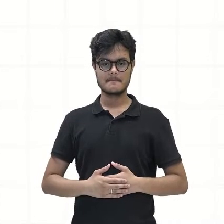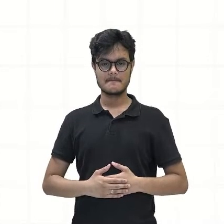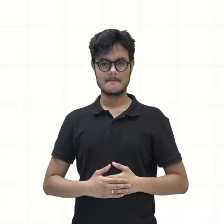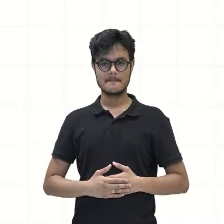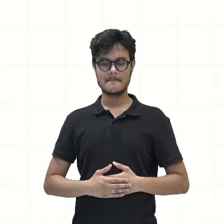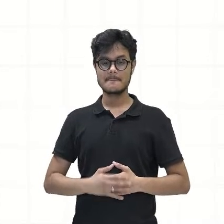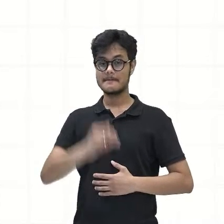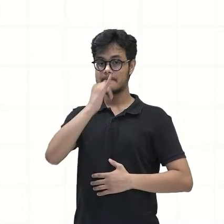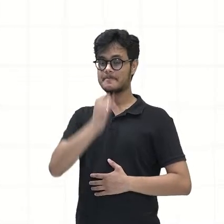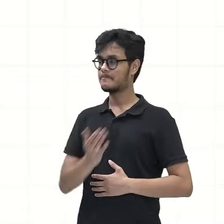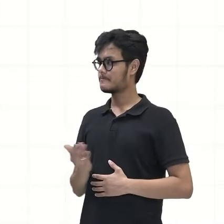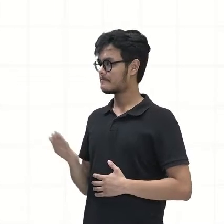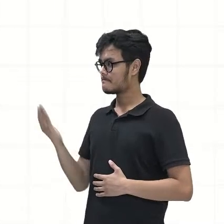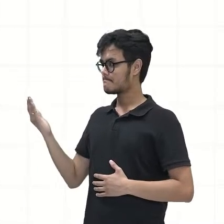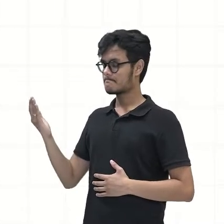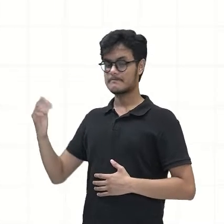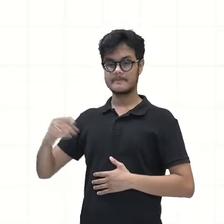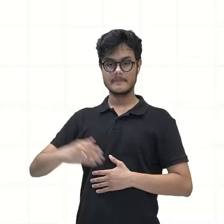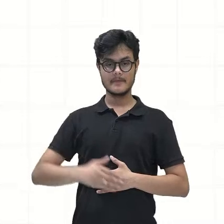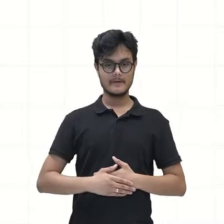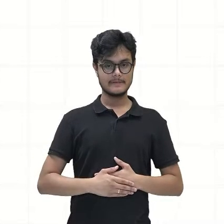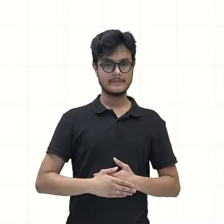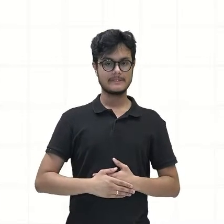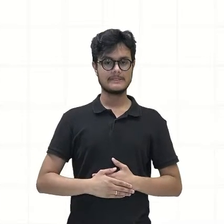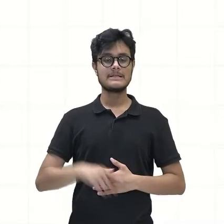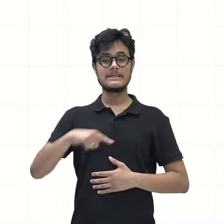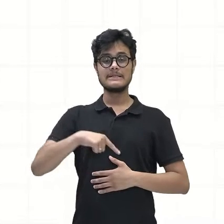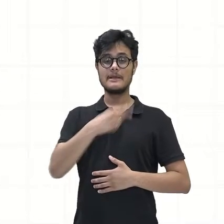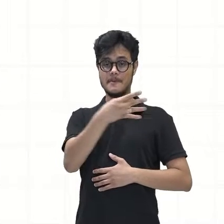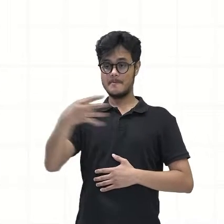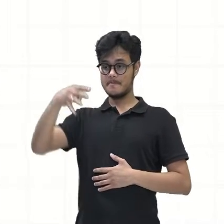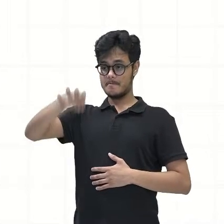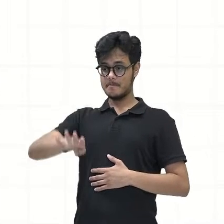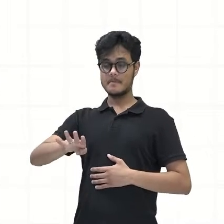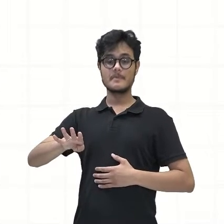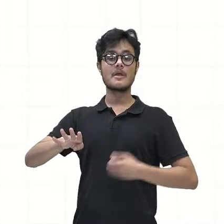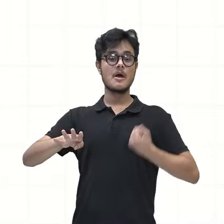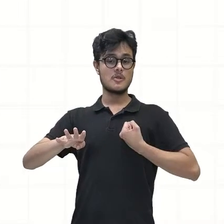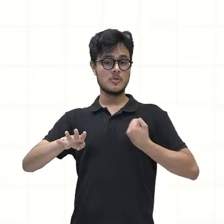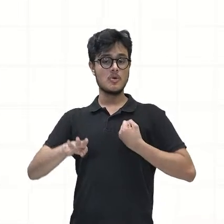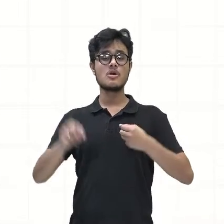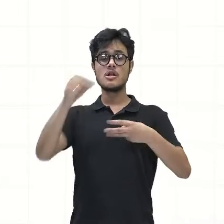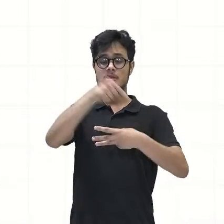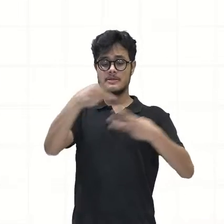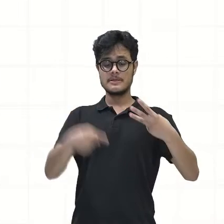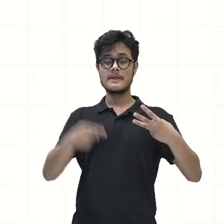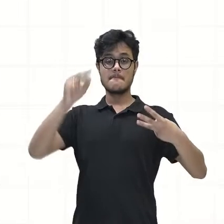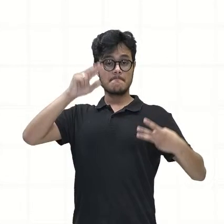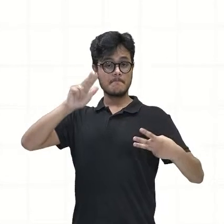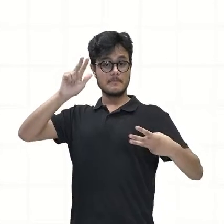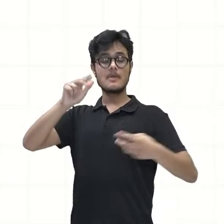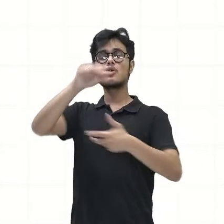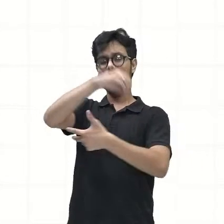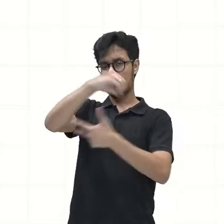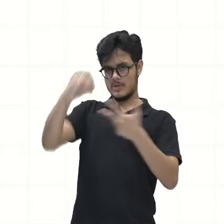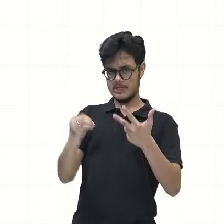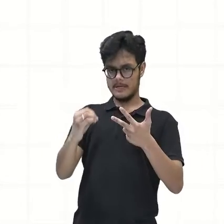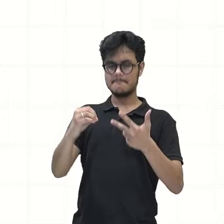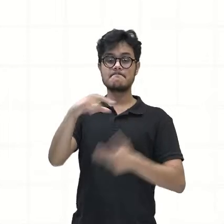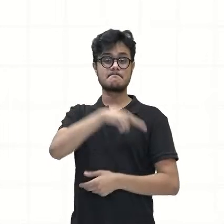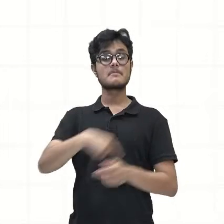Aqui, ó, nós temos um gráfico e uma tabela abaixo, mostram as notas de 3 alunos no Enem. Né? Nós temos o